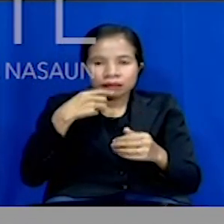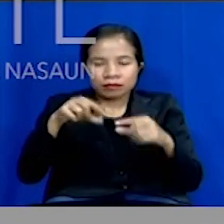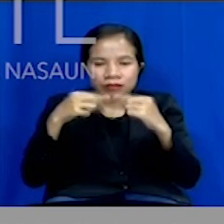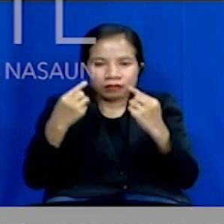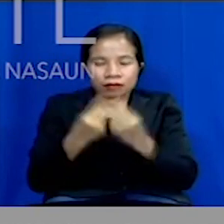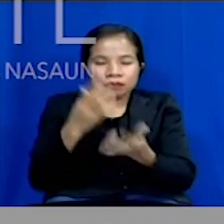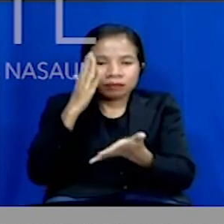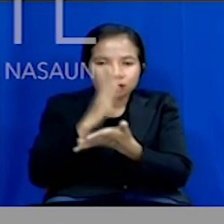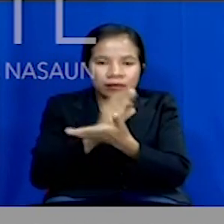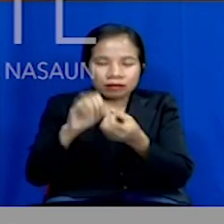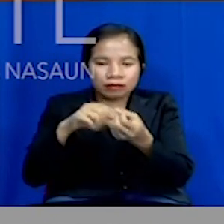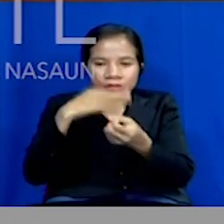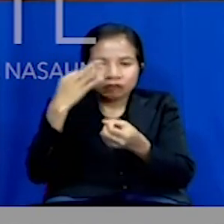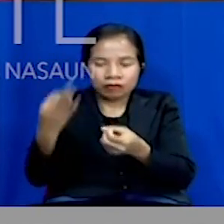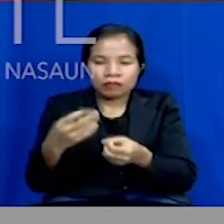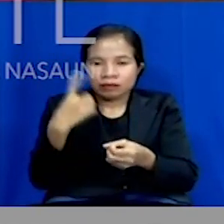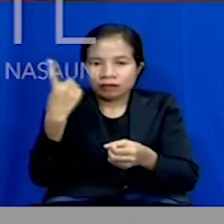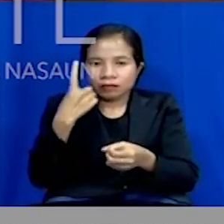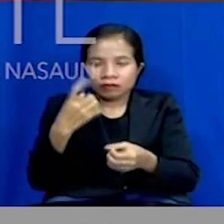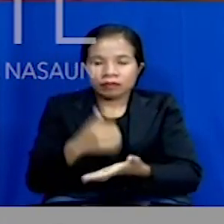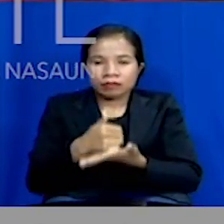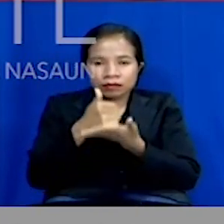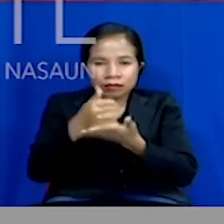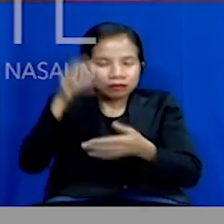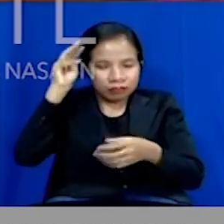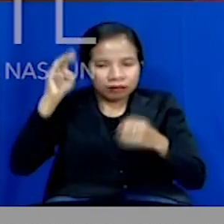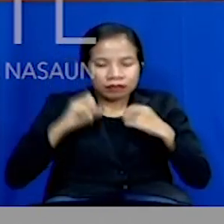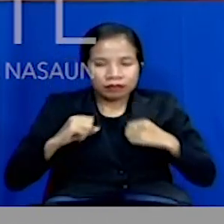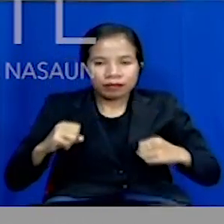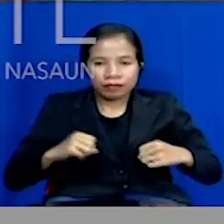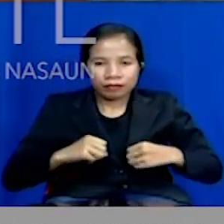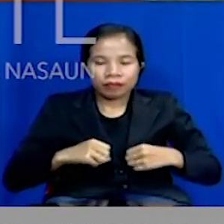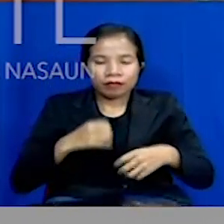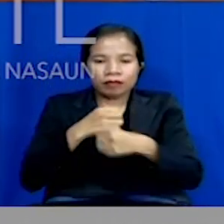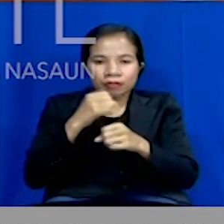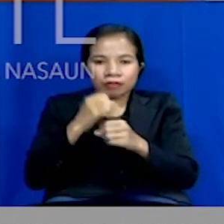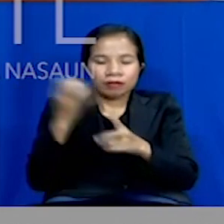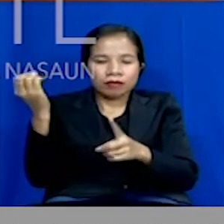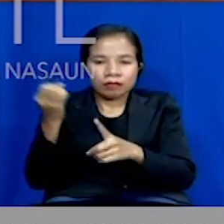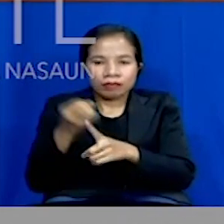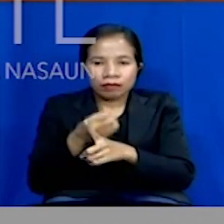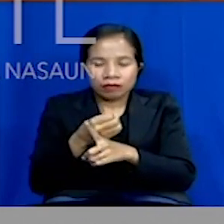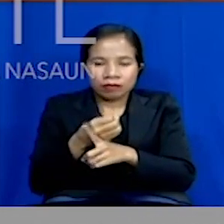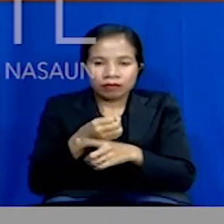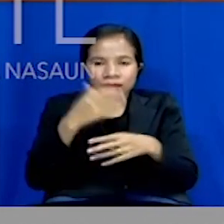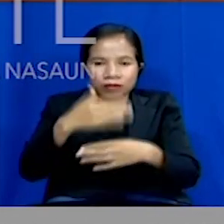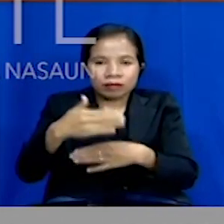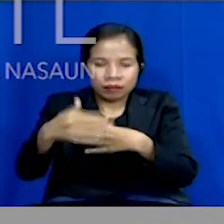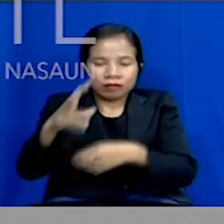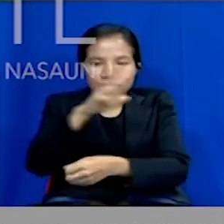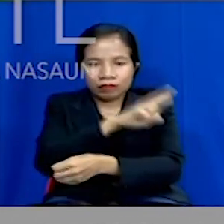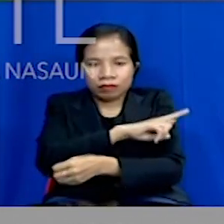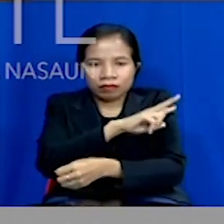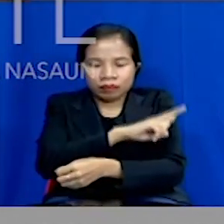prevenção COVID-19. Atua na fata em apoio ao Ministério da Saúde, onde alcança o objetivo processo de